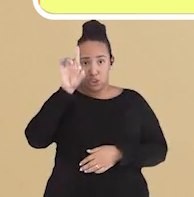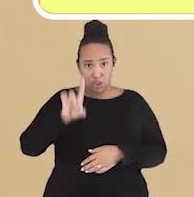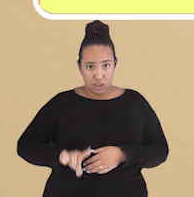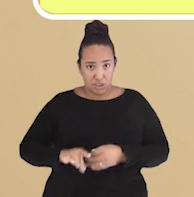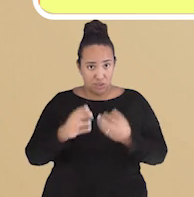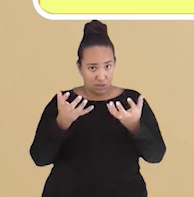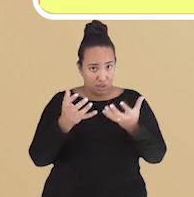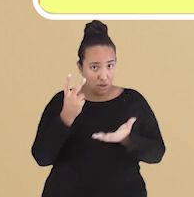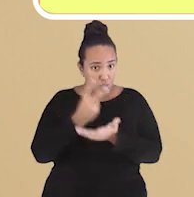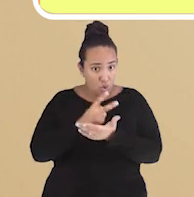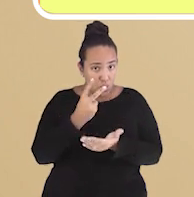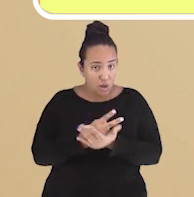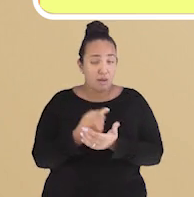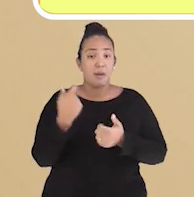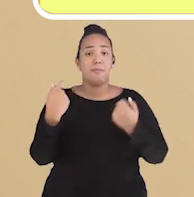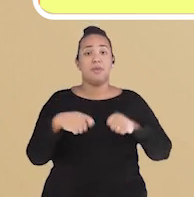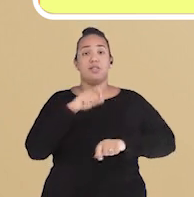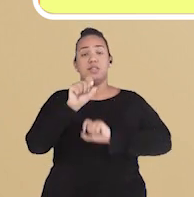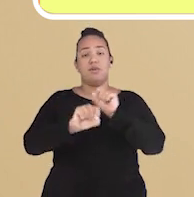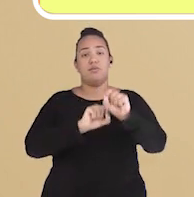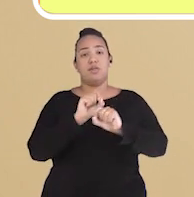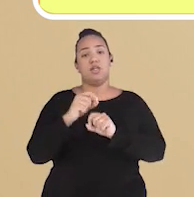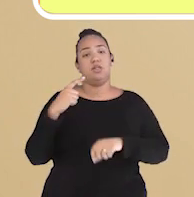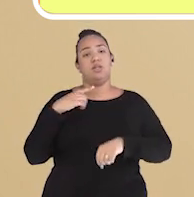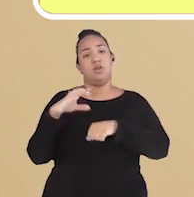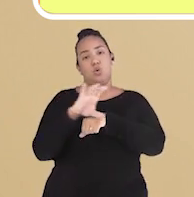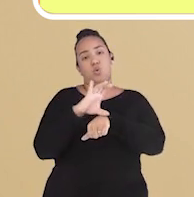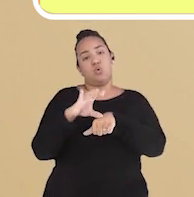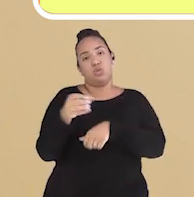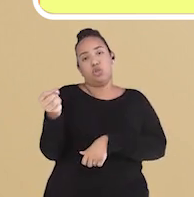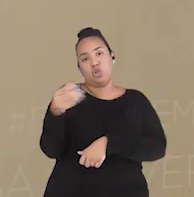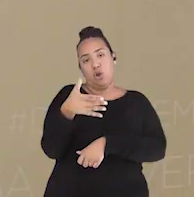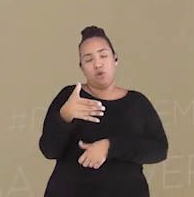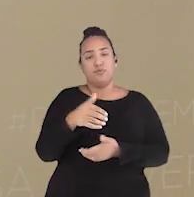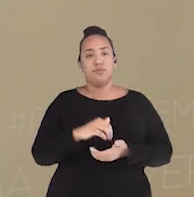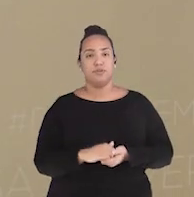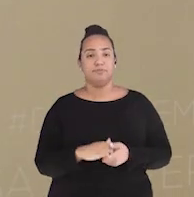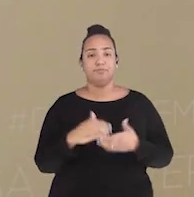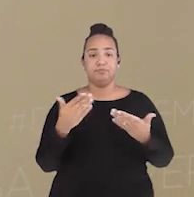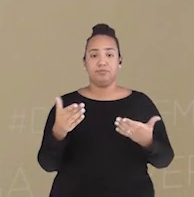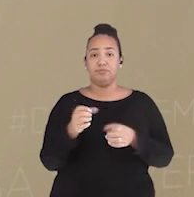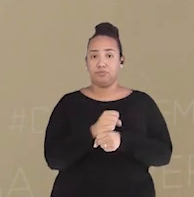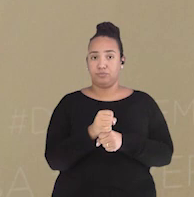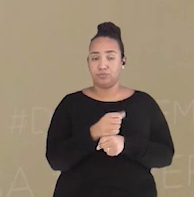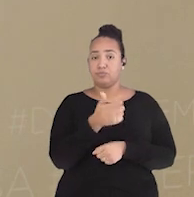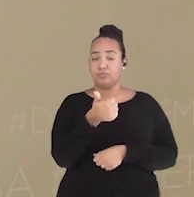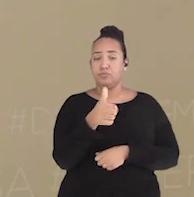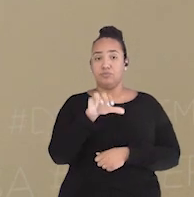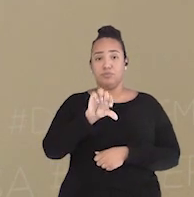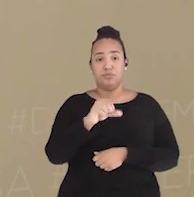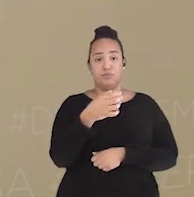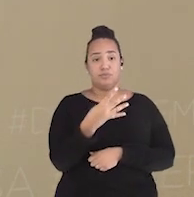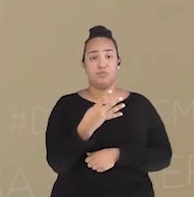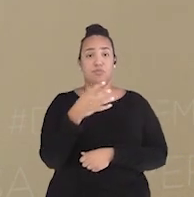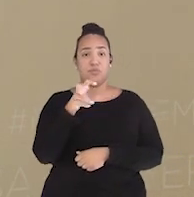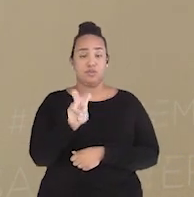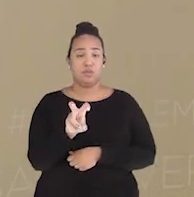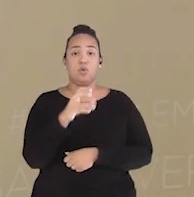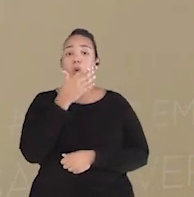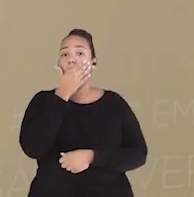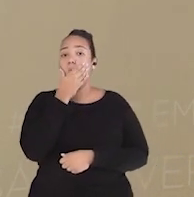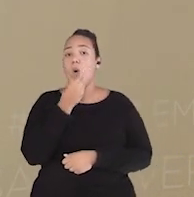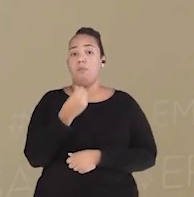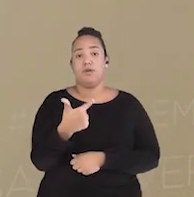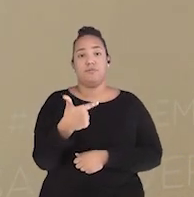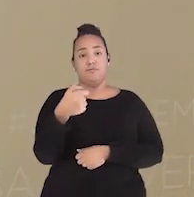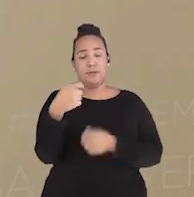era necessário que eles estivessem garantidos em uma nova Constituição. Em 1945, Getúlio Vargas foi